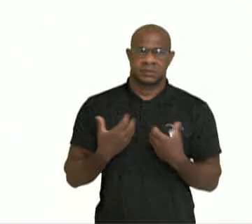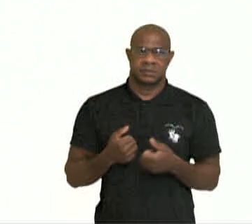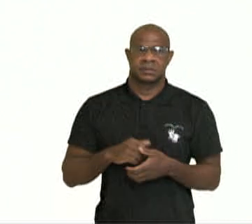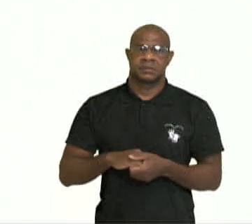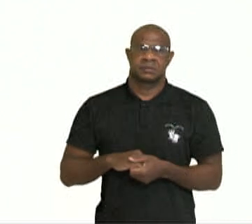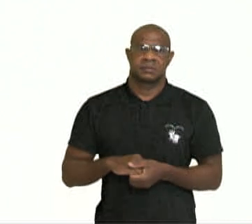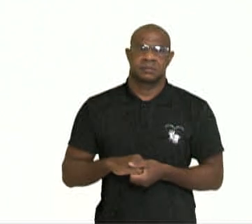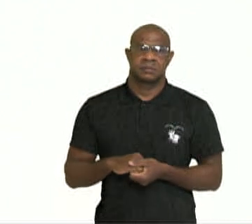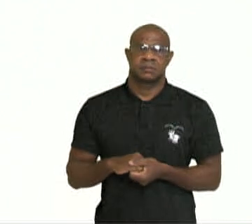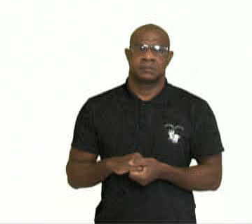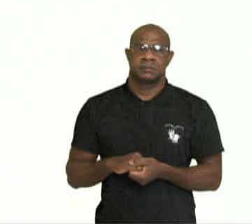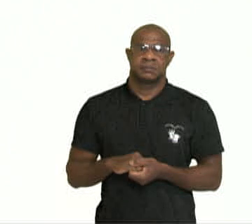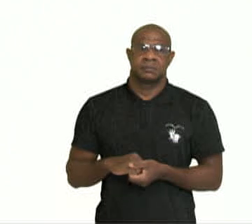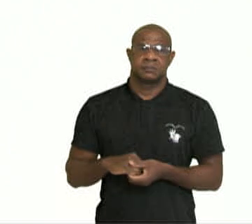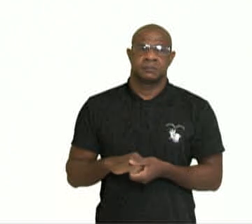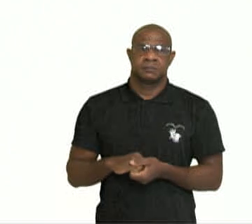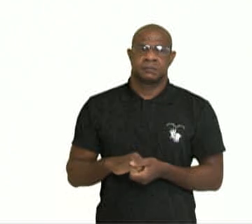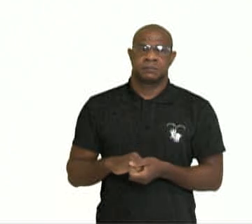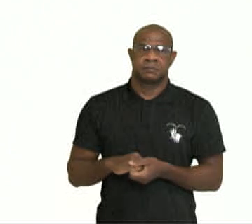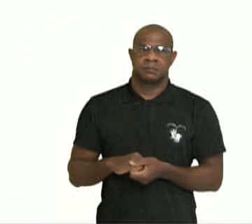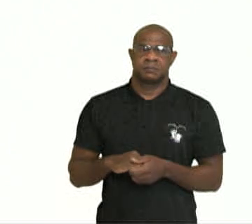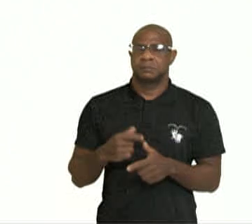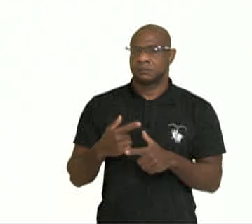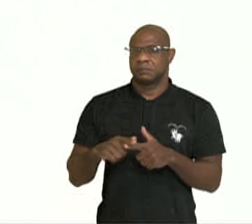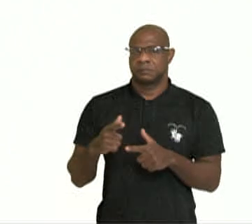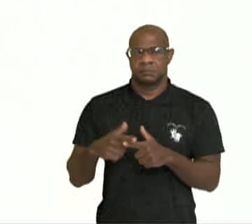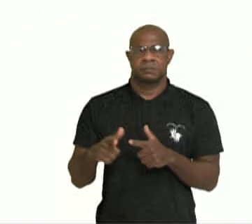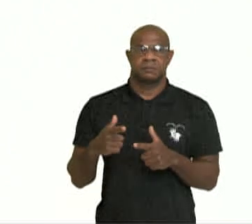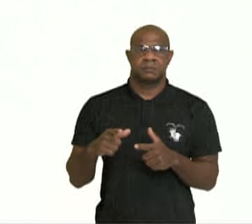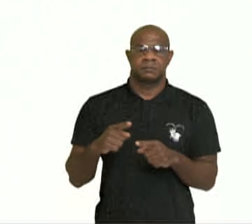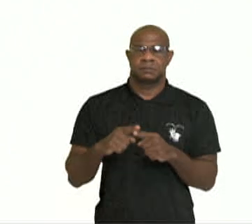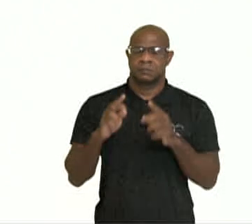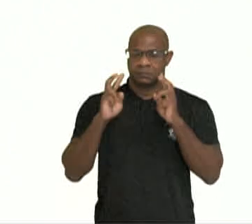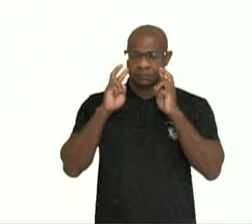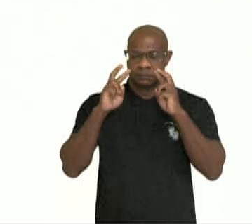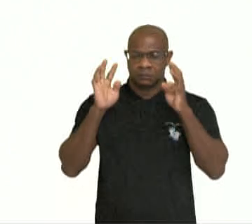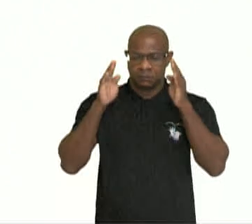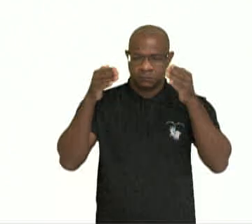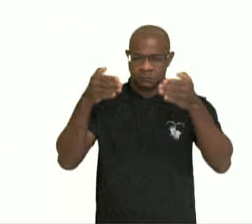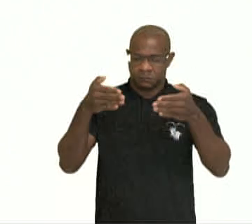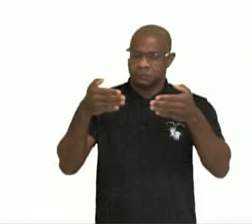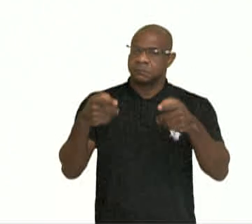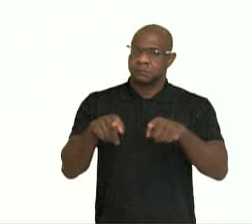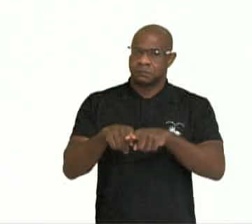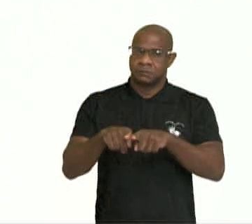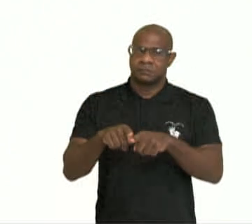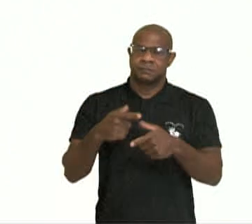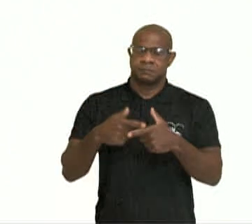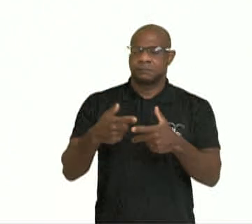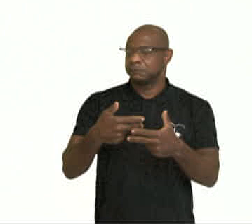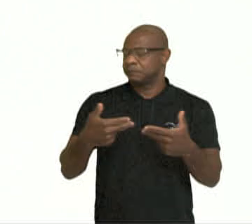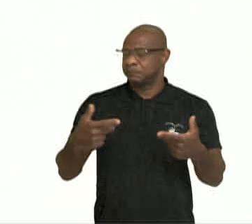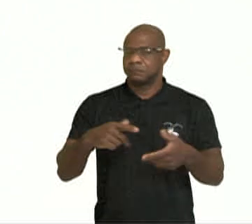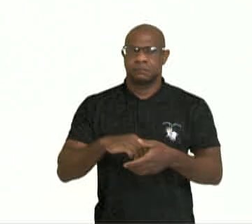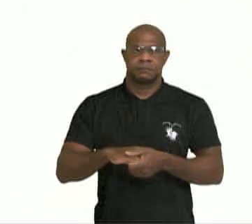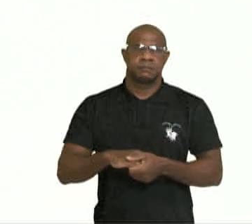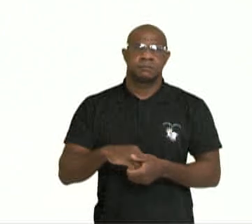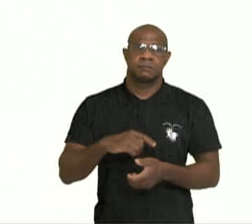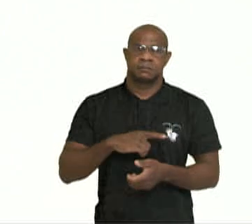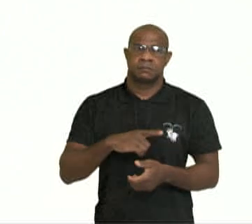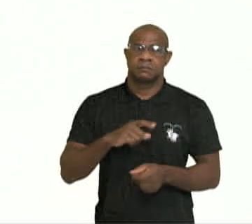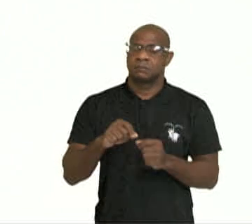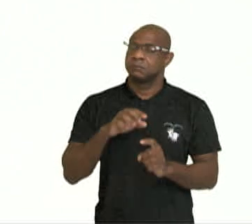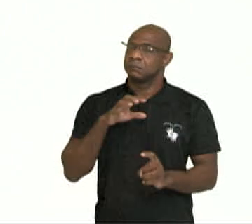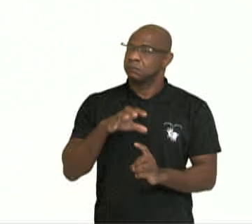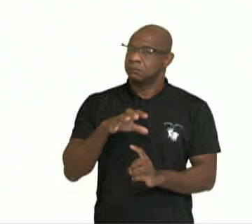fadiga, transtorno digestivo, problemas de concentração, tá? Então, dentre os fatores que